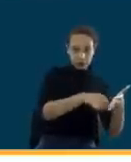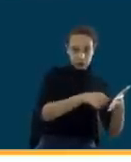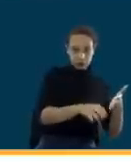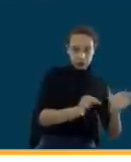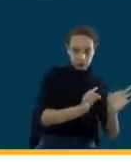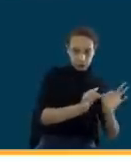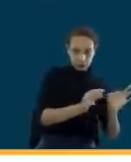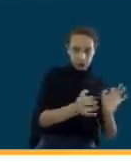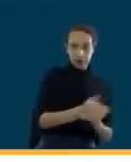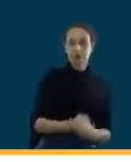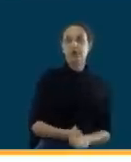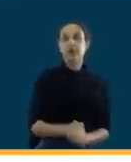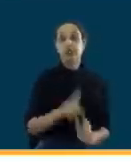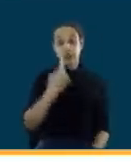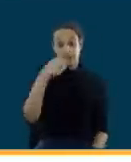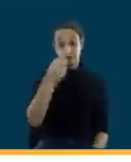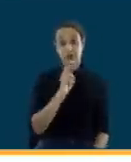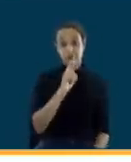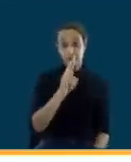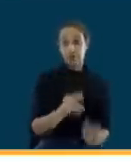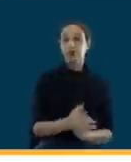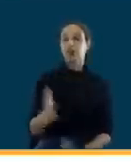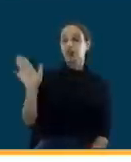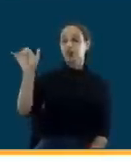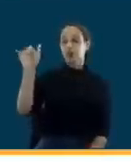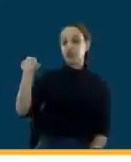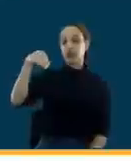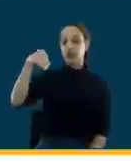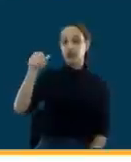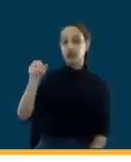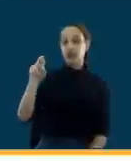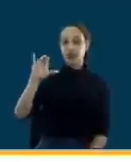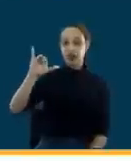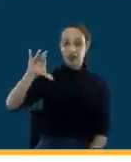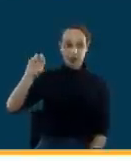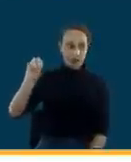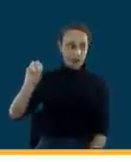Caires para fazer a louvação griot de Célio Turino.